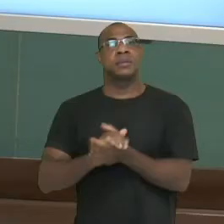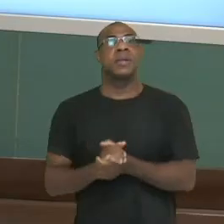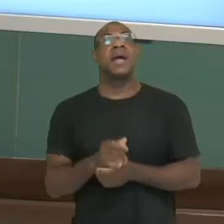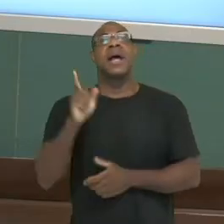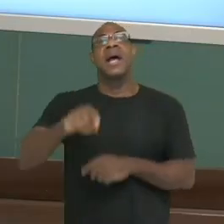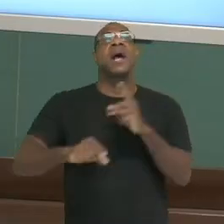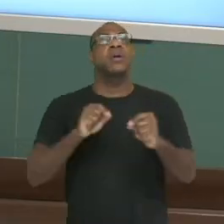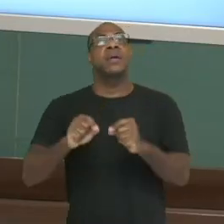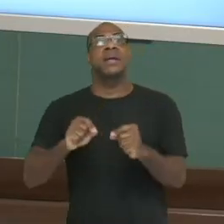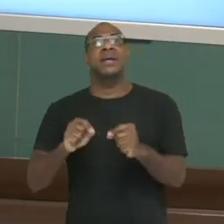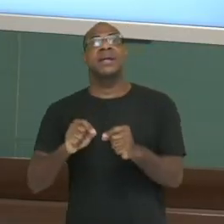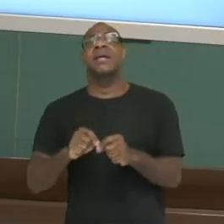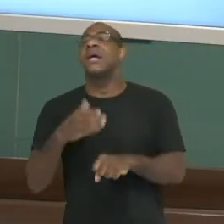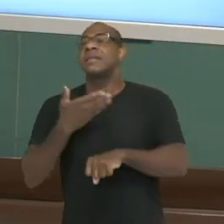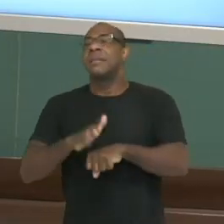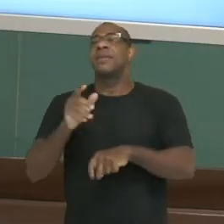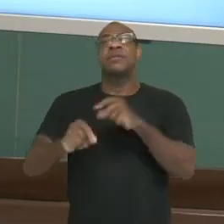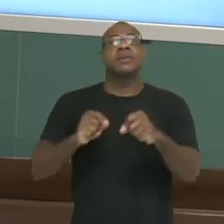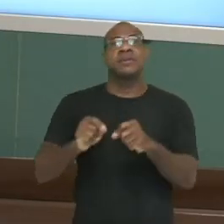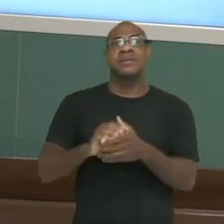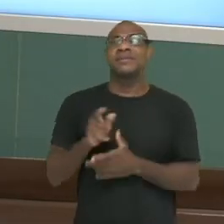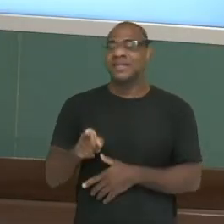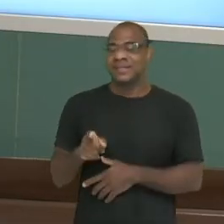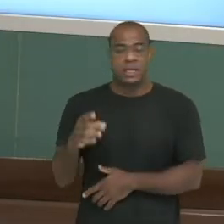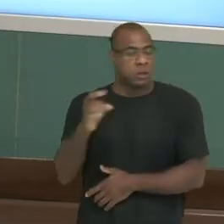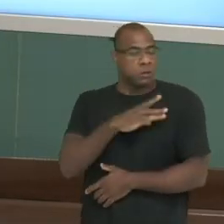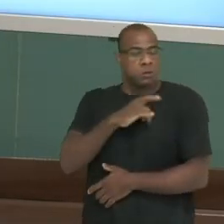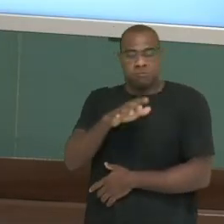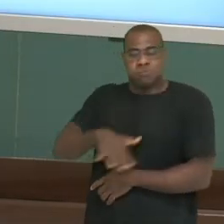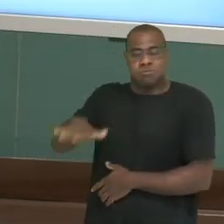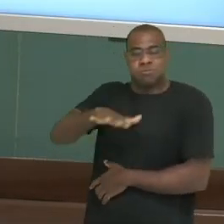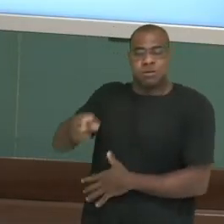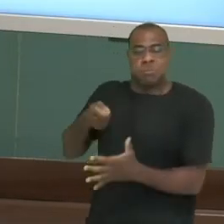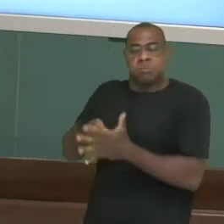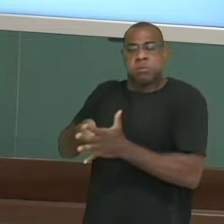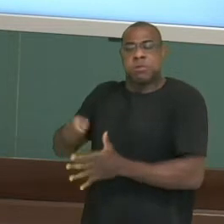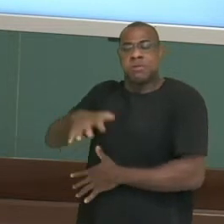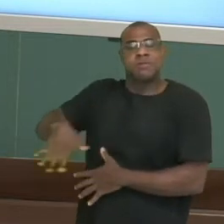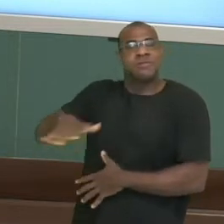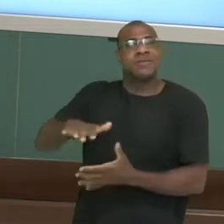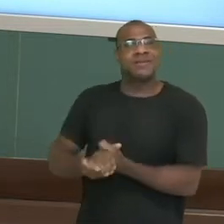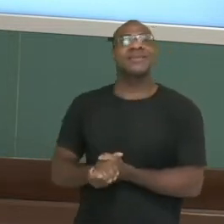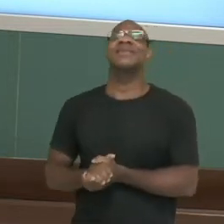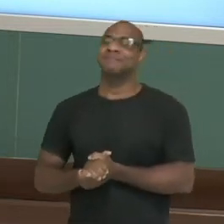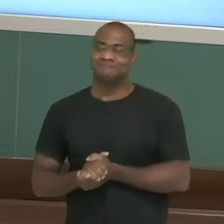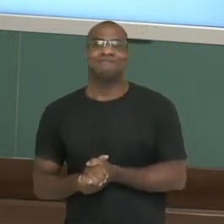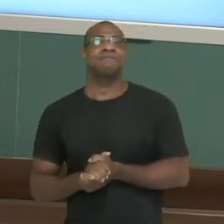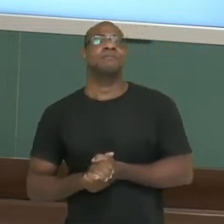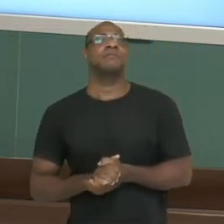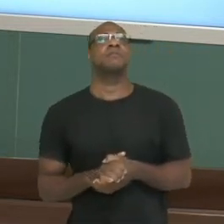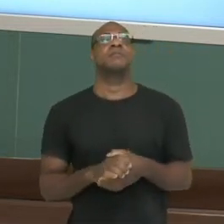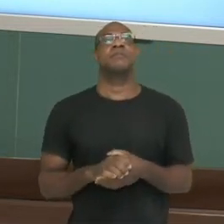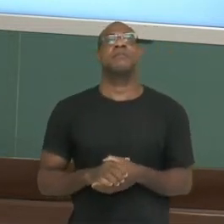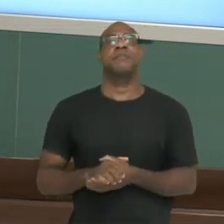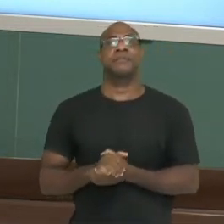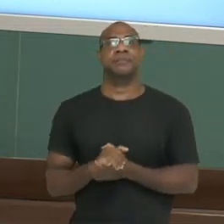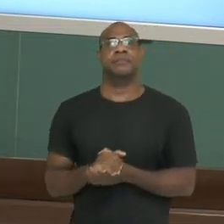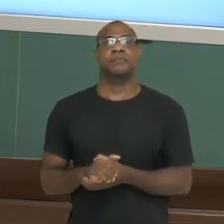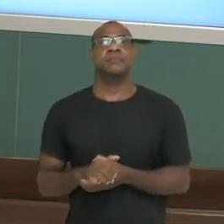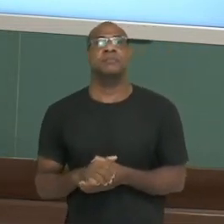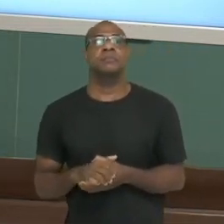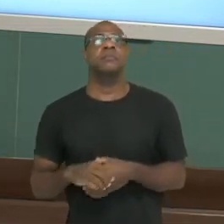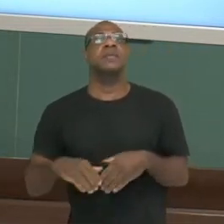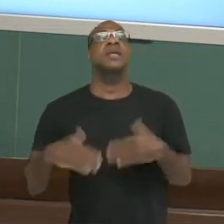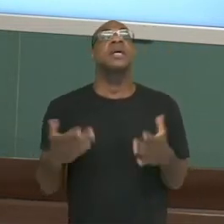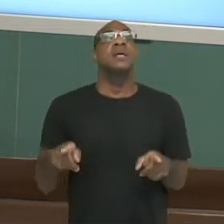era muito mais aí na prática o terror desses subversivos, o grande terror, o grande pesadelo dos inimigos do